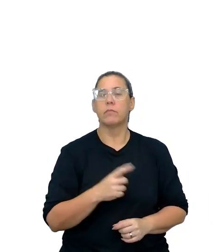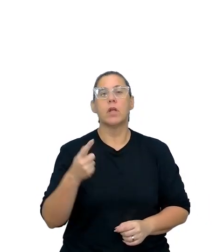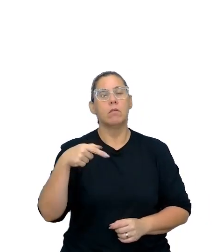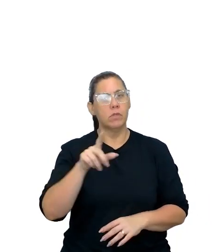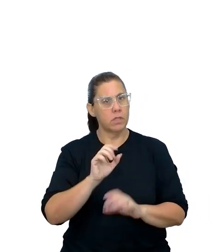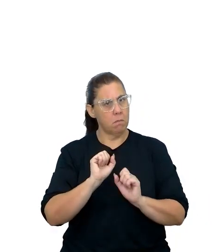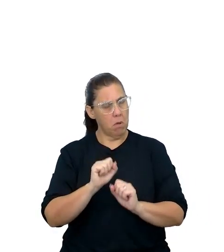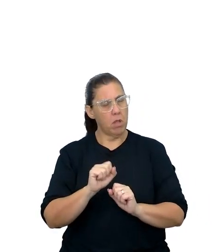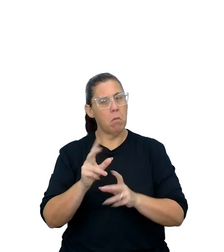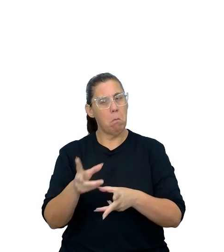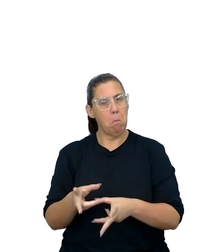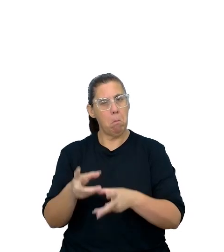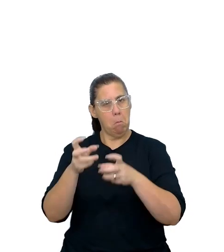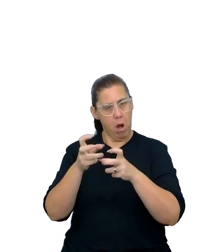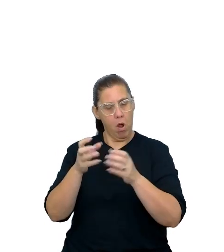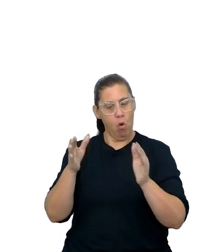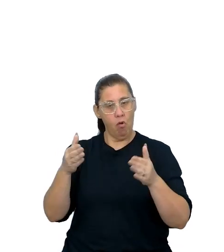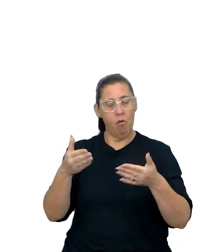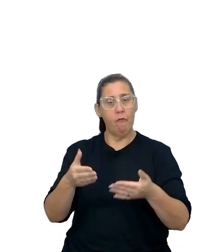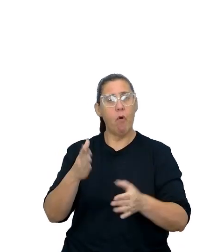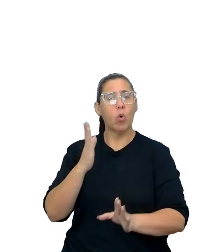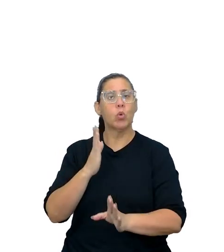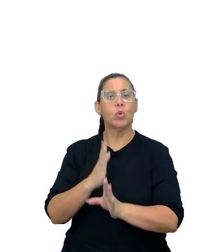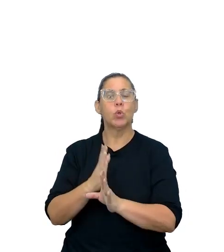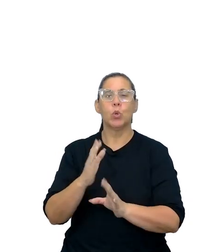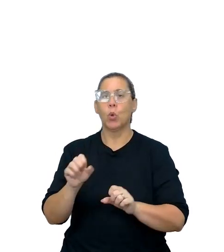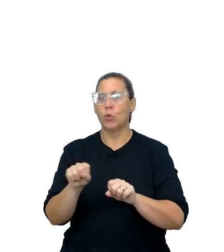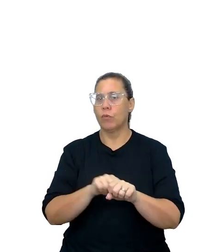vocês puderam observar que o foco do nosso encontro